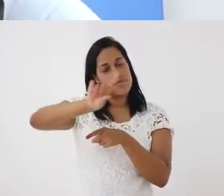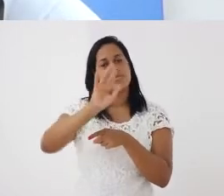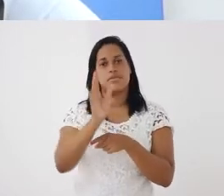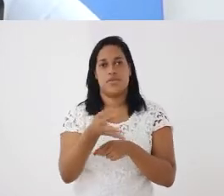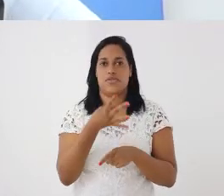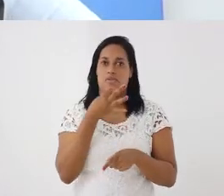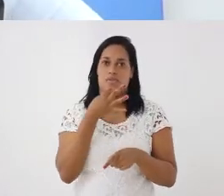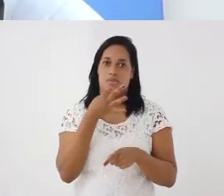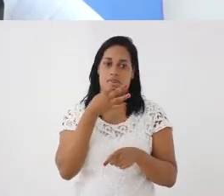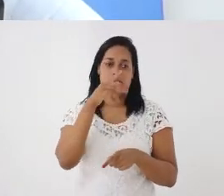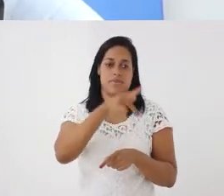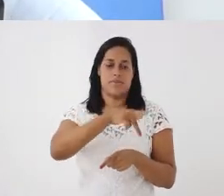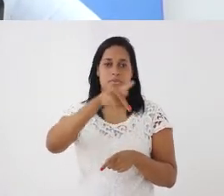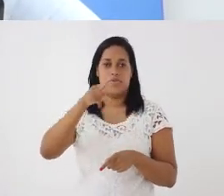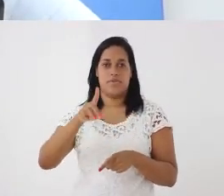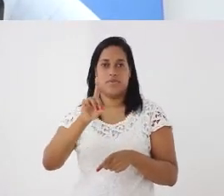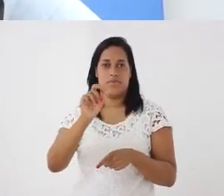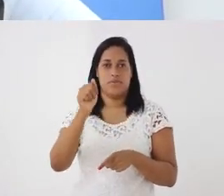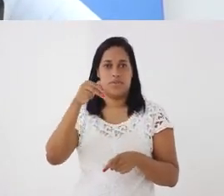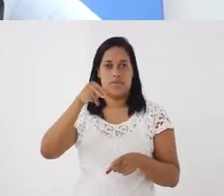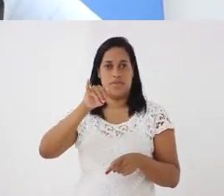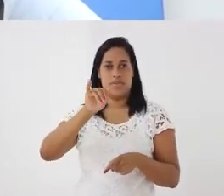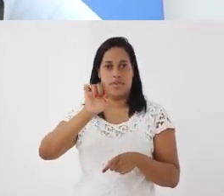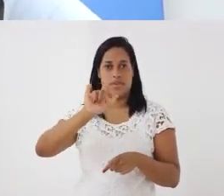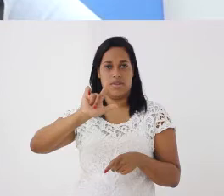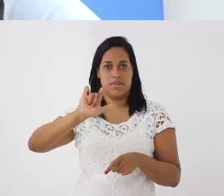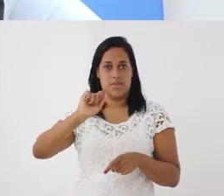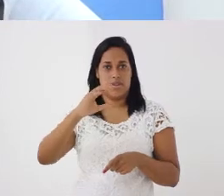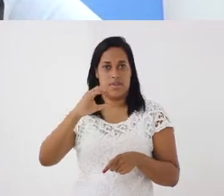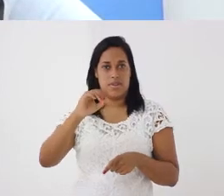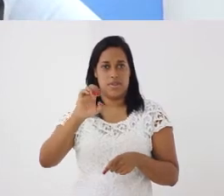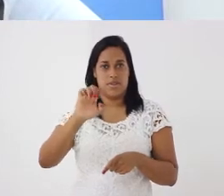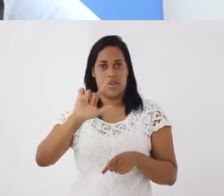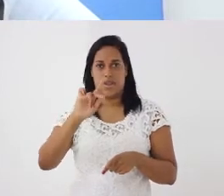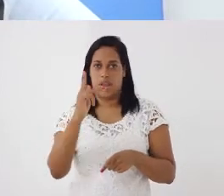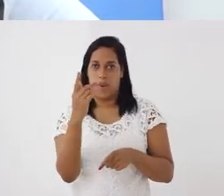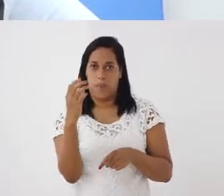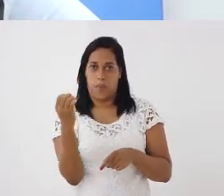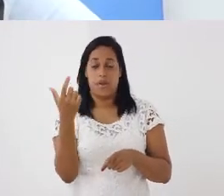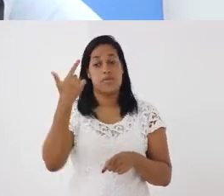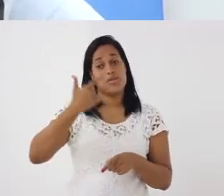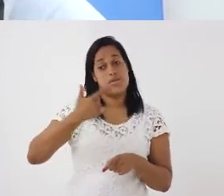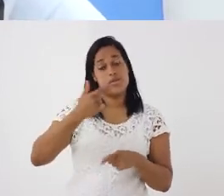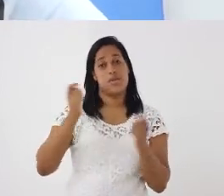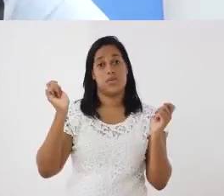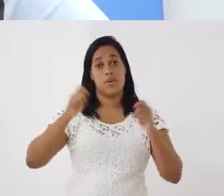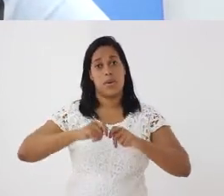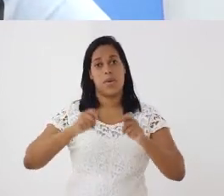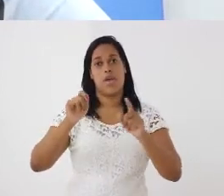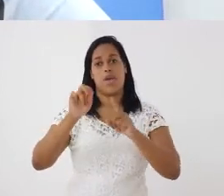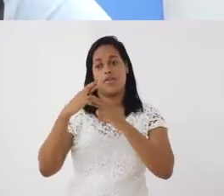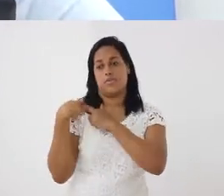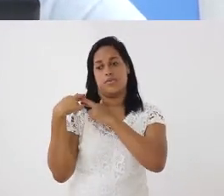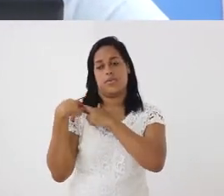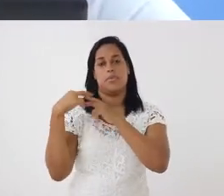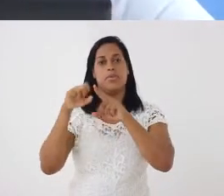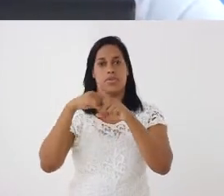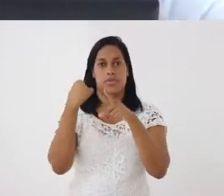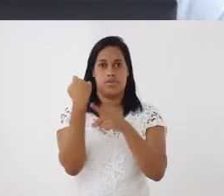já me conhecem, eu sou a professora Daniela Coelho e vamos partir para a segunda competência, Responsabilidade